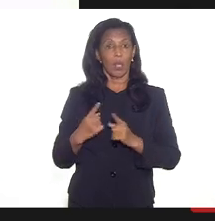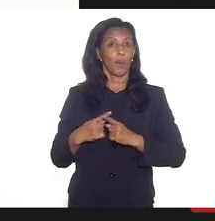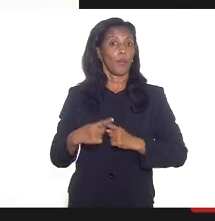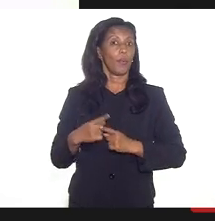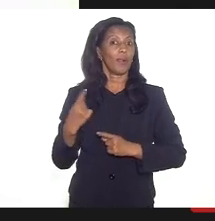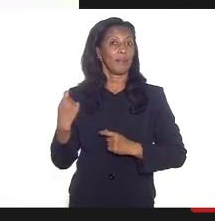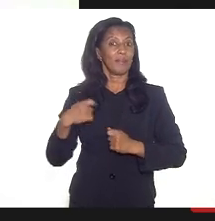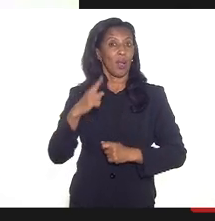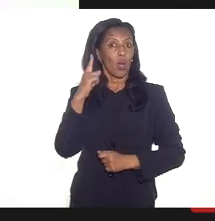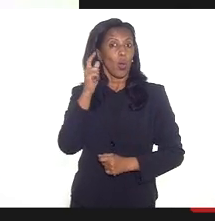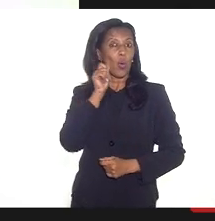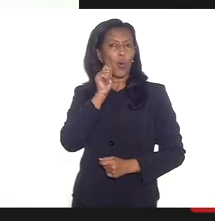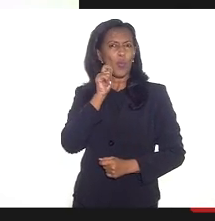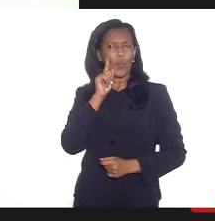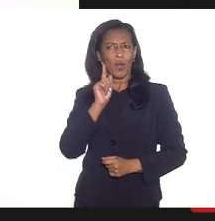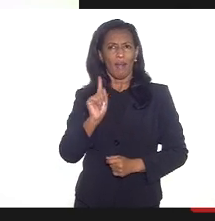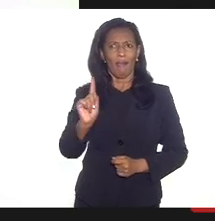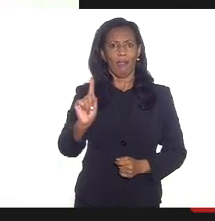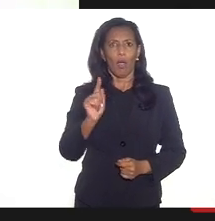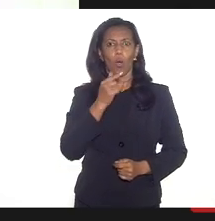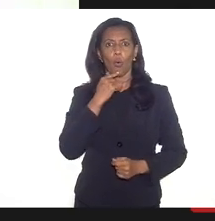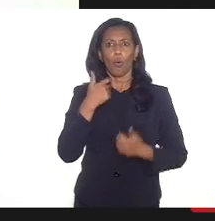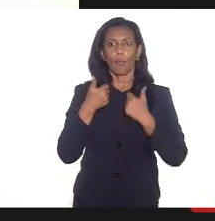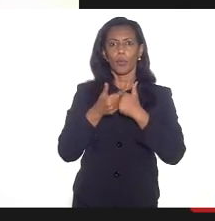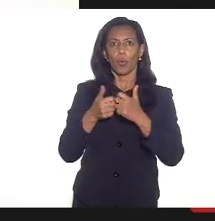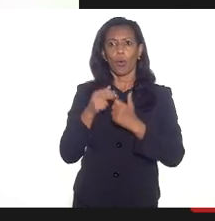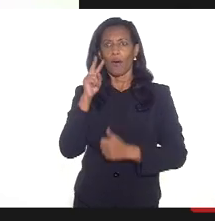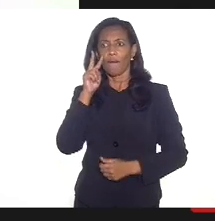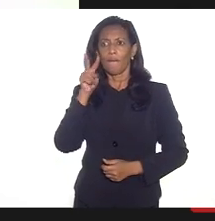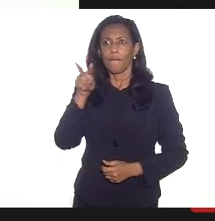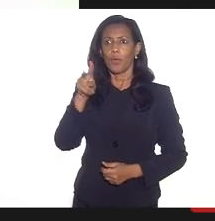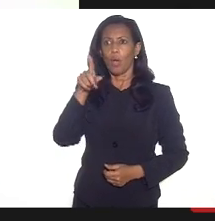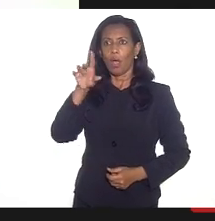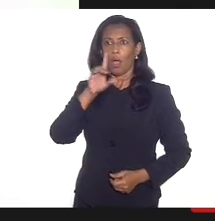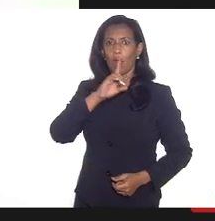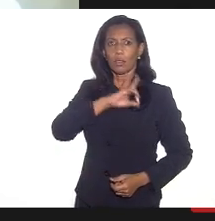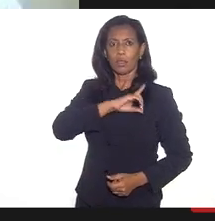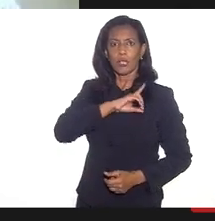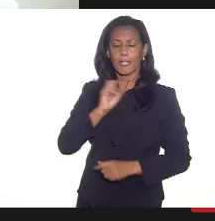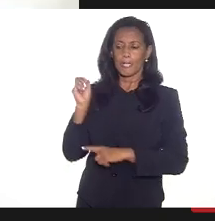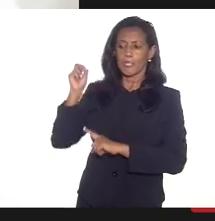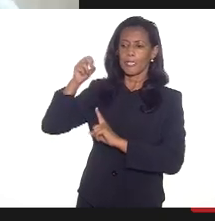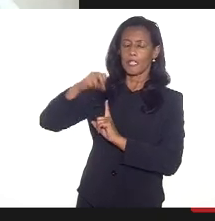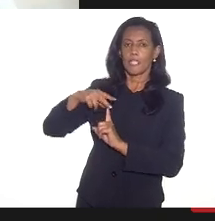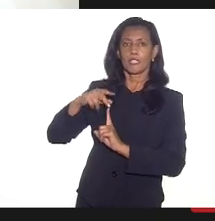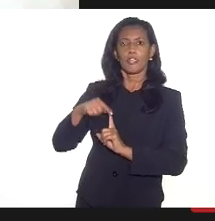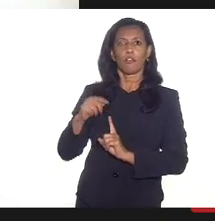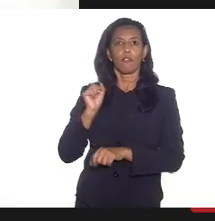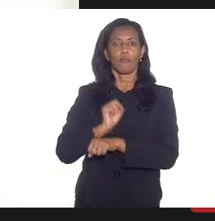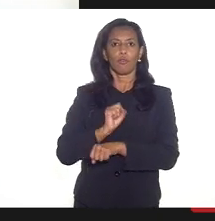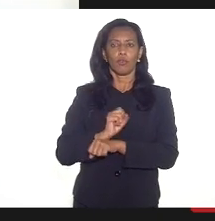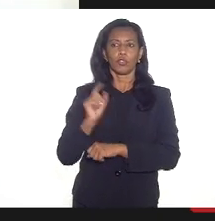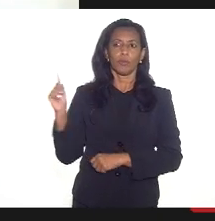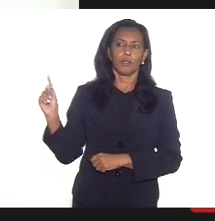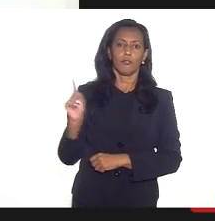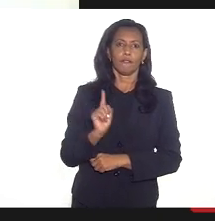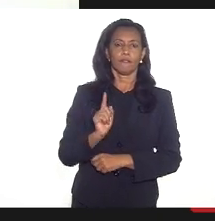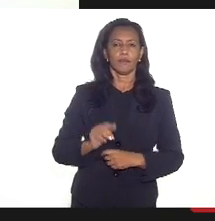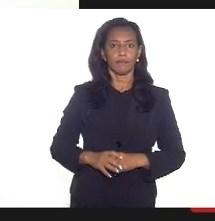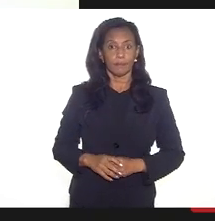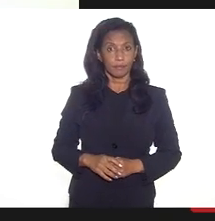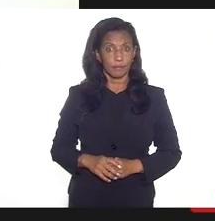na delegacia, o marido passou no ônibus, viu a mulher dentro da delegacia, desceu no outro ponto e ficou esperando essa